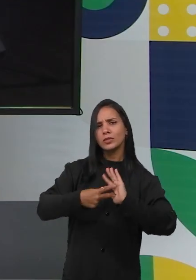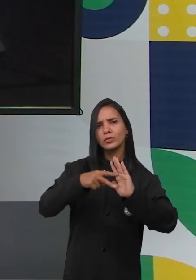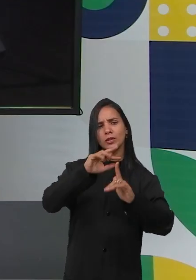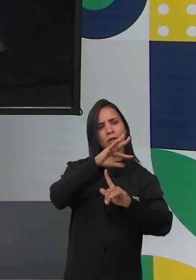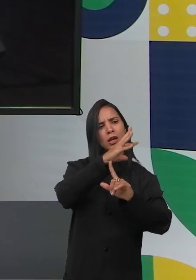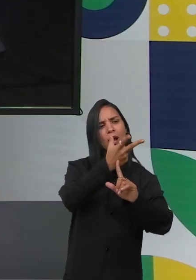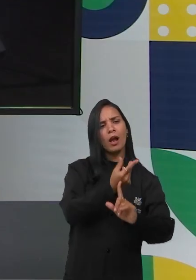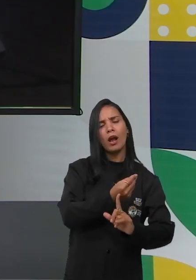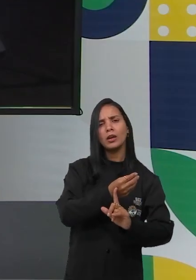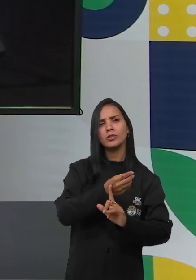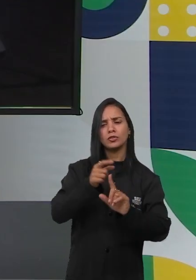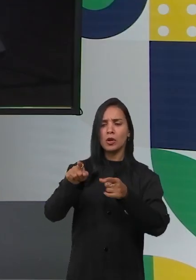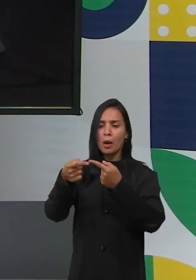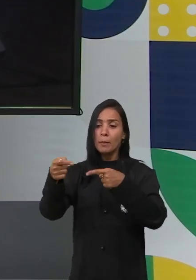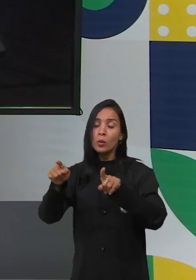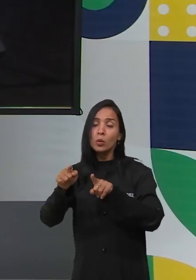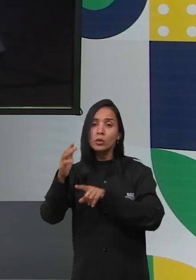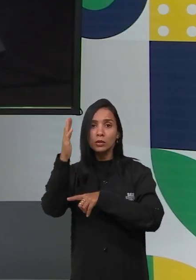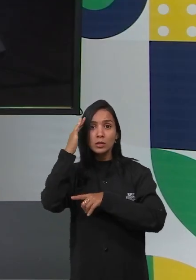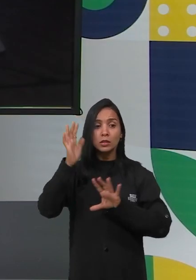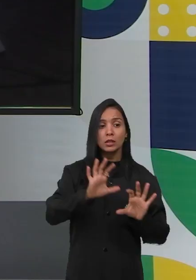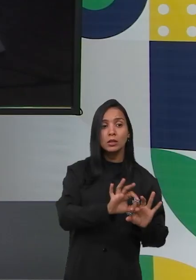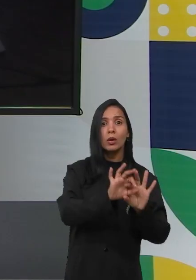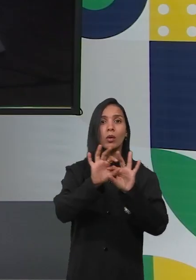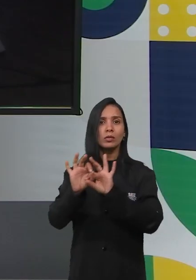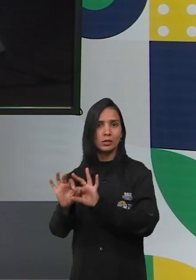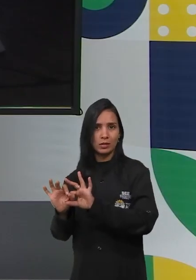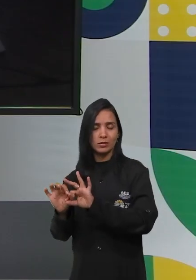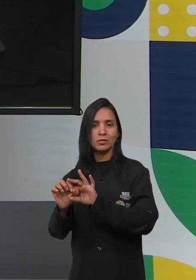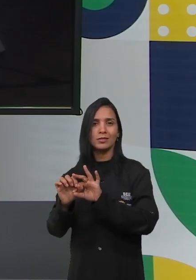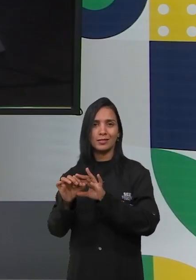qual é o contexto dela, por que ela está sendo